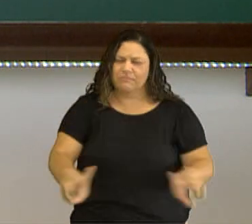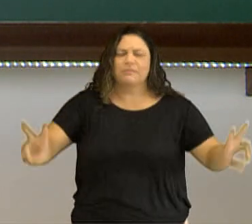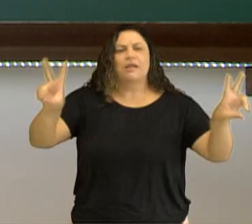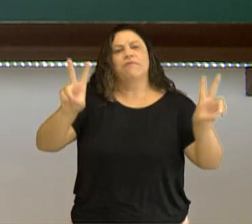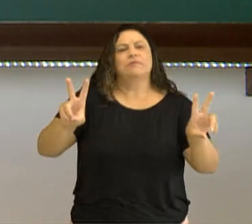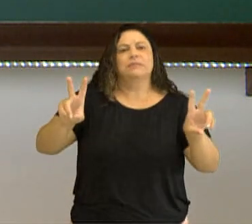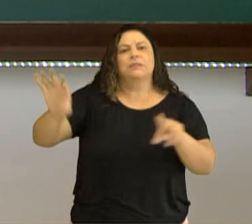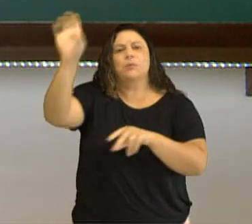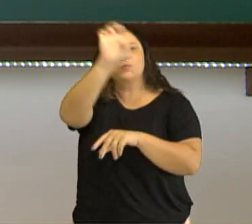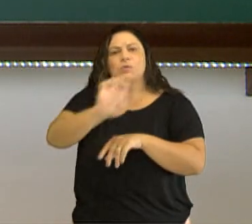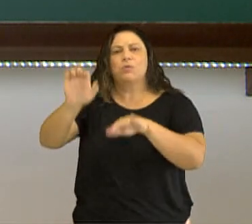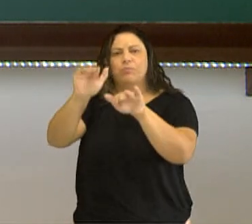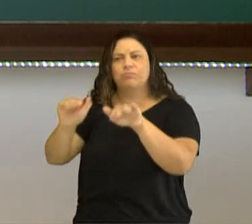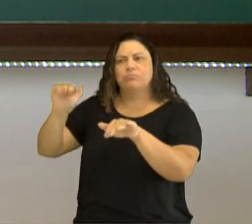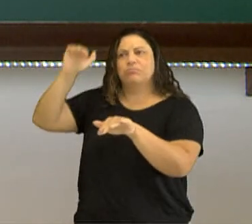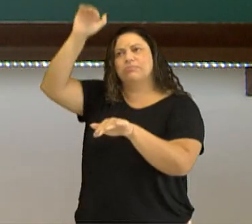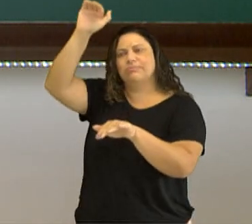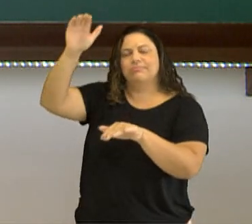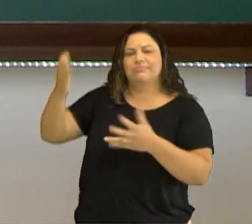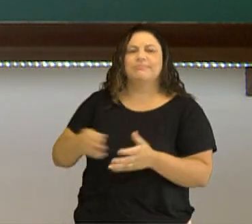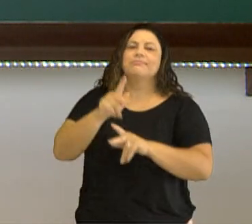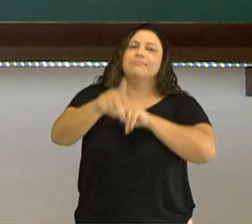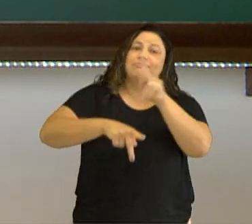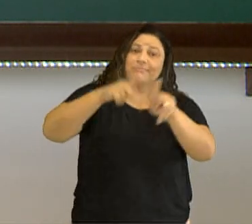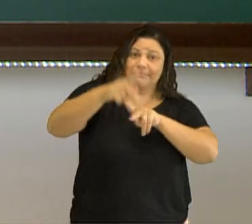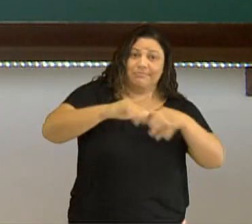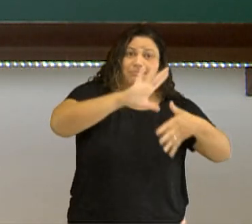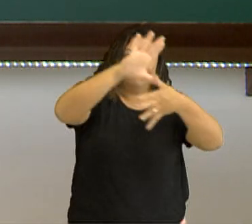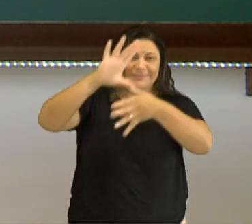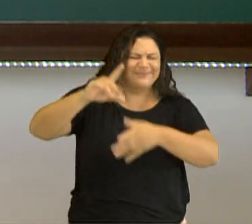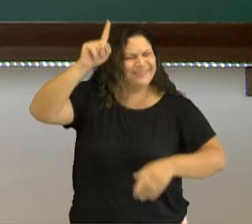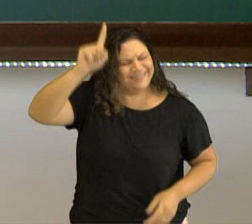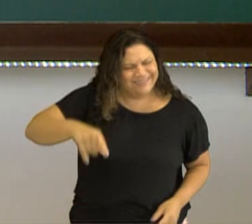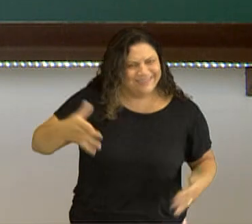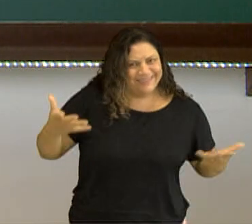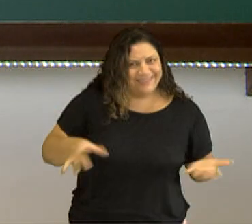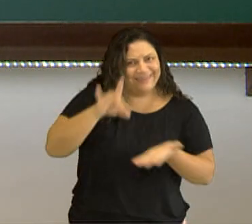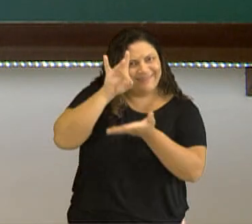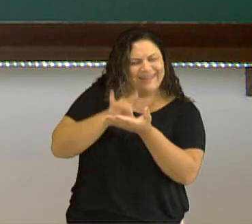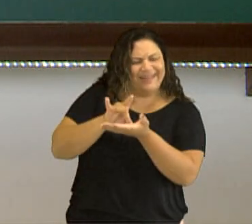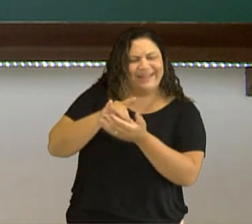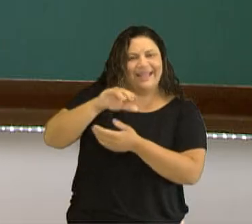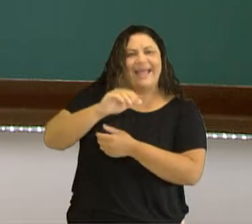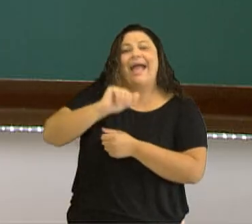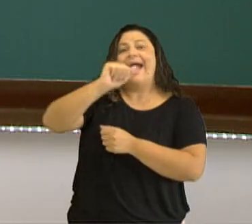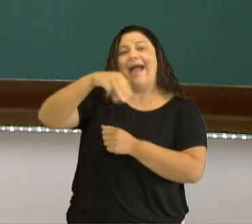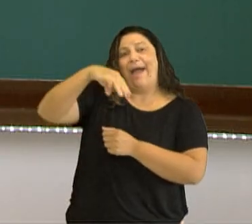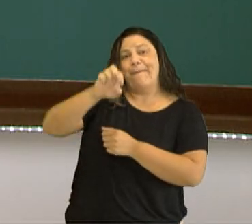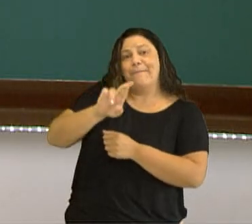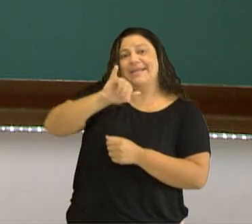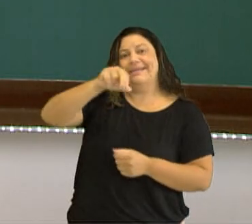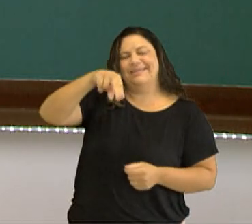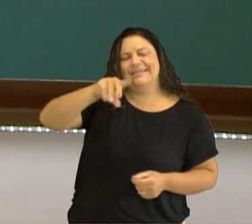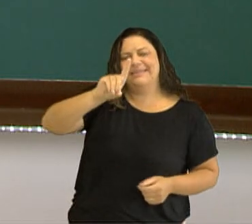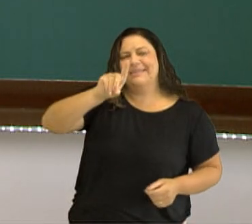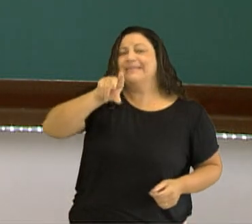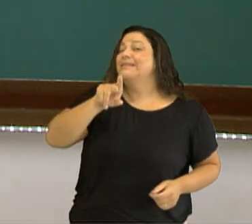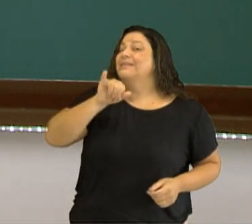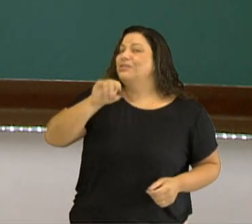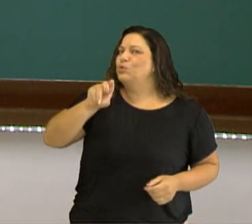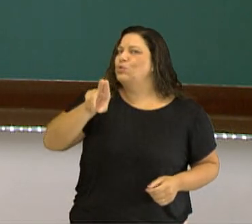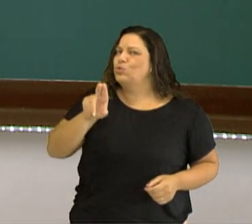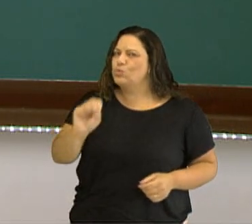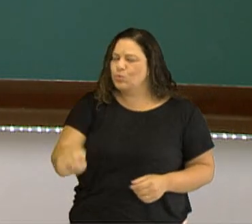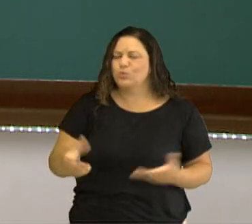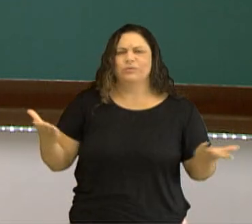eurocêntrica da cultura dos povos americanos, Será que realmente os povos ameríndios, eles eram inferiores como os